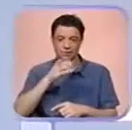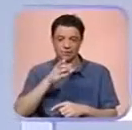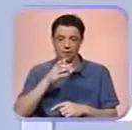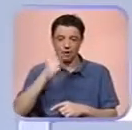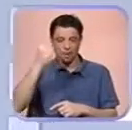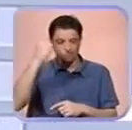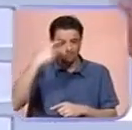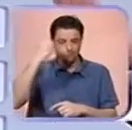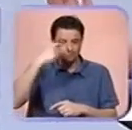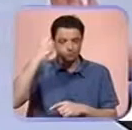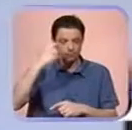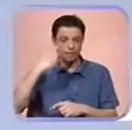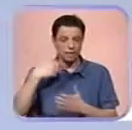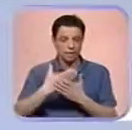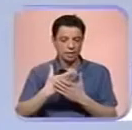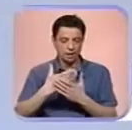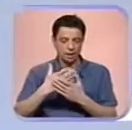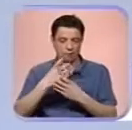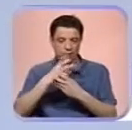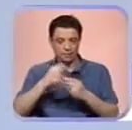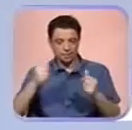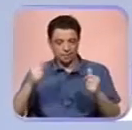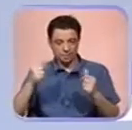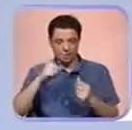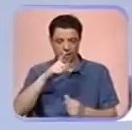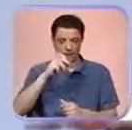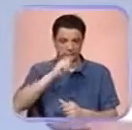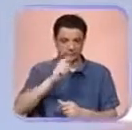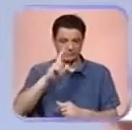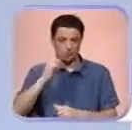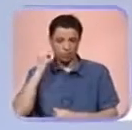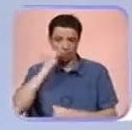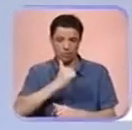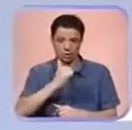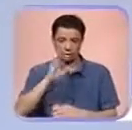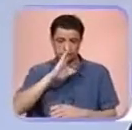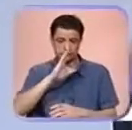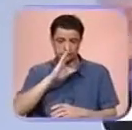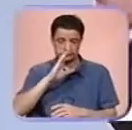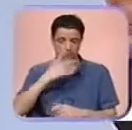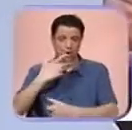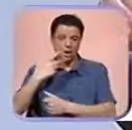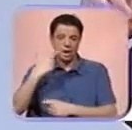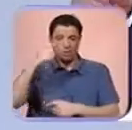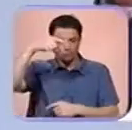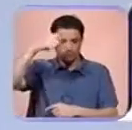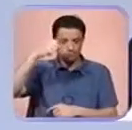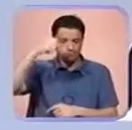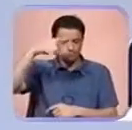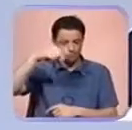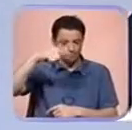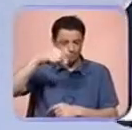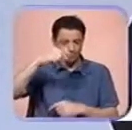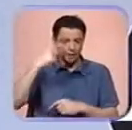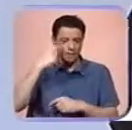anestesia. O laser pode provocar dor? O laser provocaria dor se fosse feito sem anestesia. Portanto, okay. Nós colocamos gotas de anestesia com